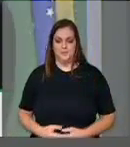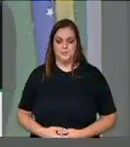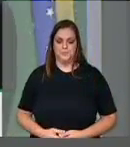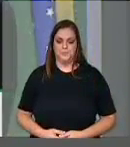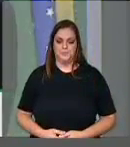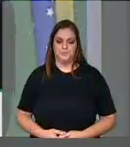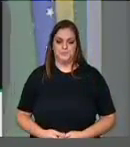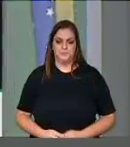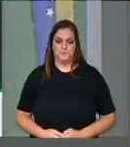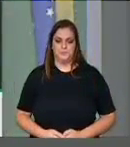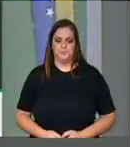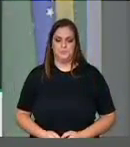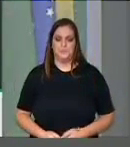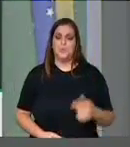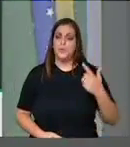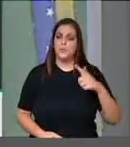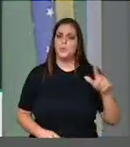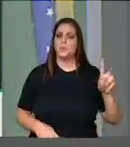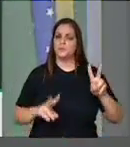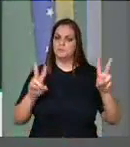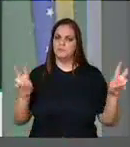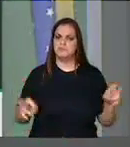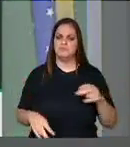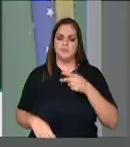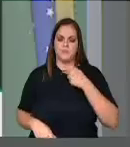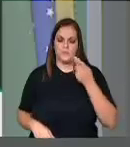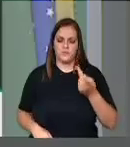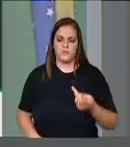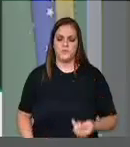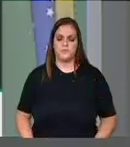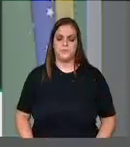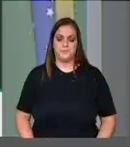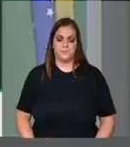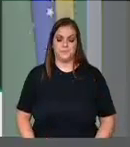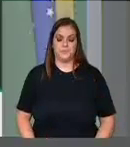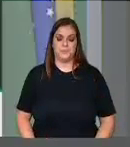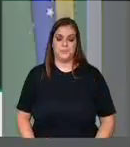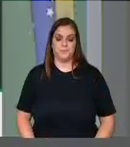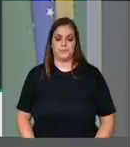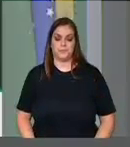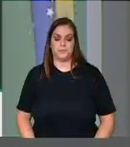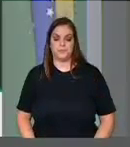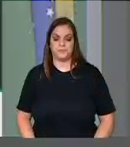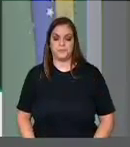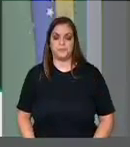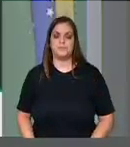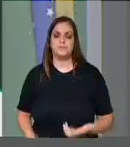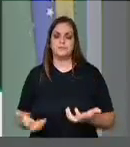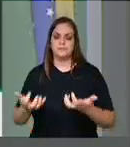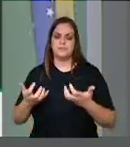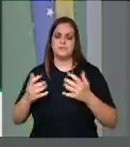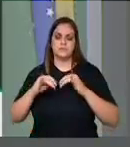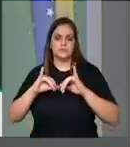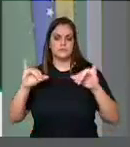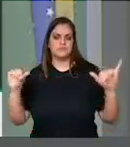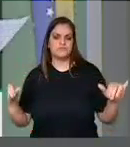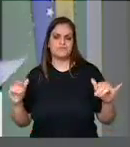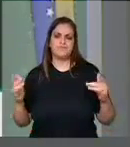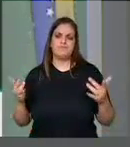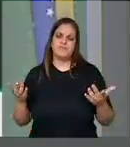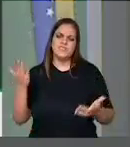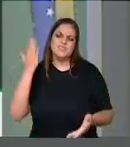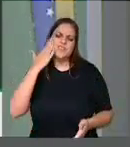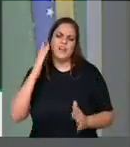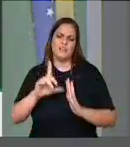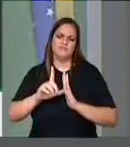da minha fala, era registrar, embora tardiamente,